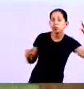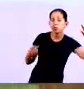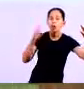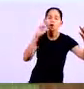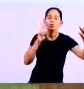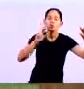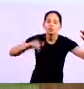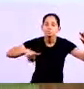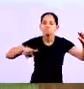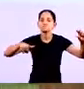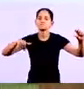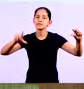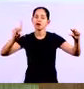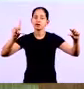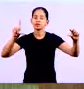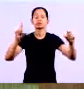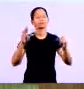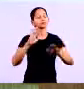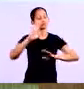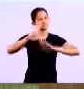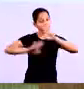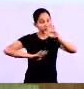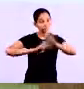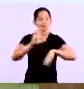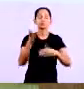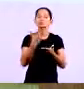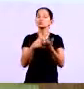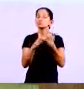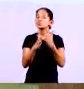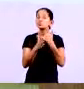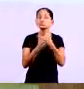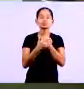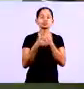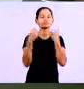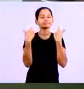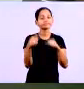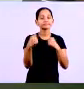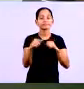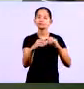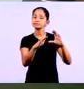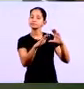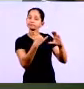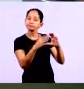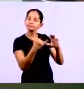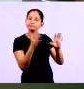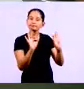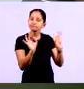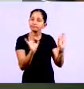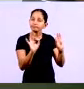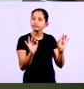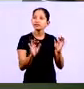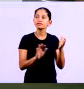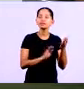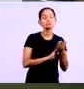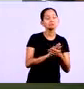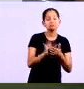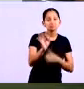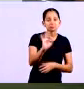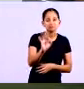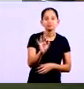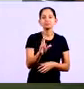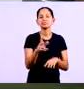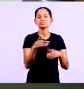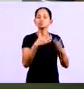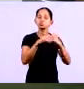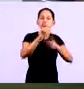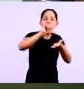assim, você tem que considerar todos os fatores das empresas. Professor Frank, dos polos, perguntas, considerações? Não, por enquanto não, professor. Os